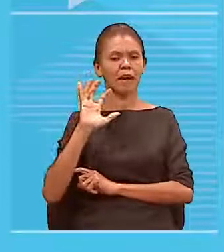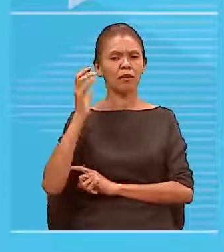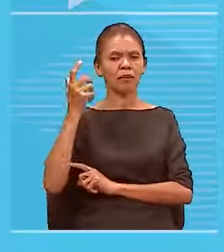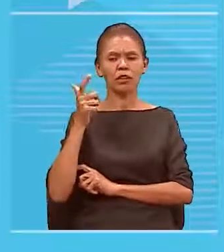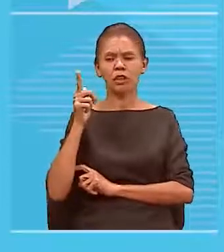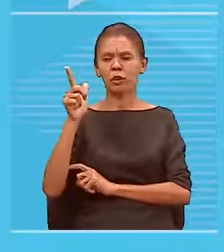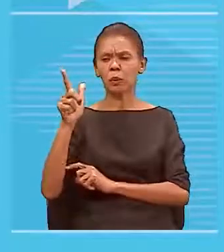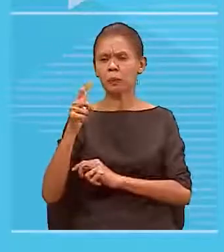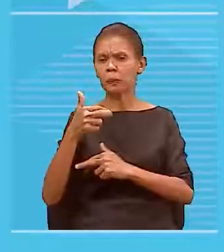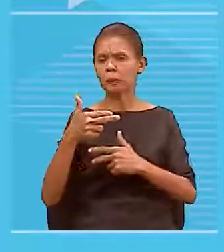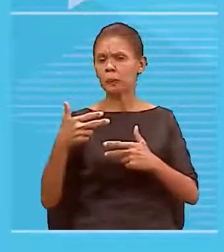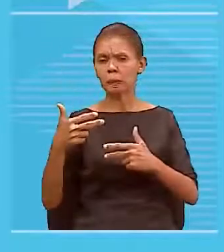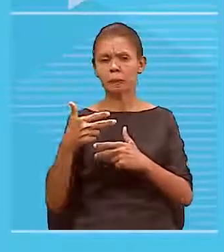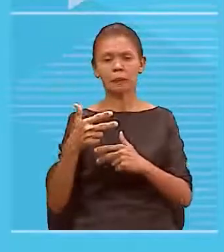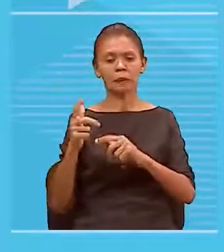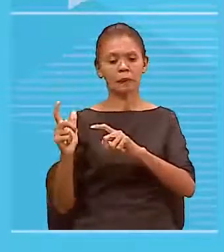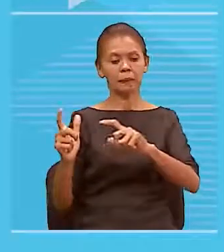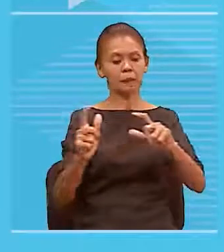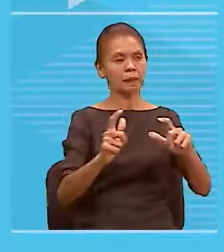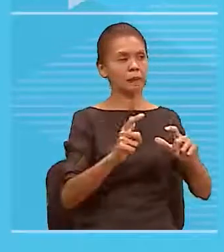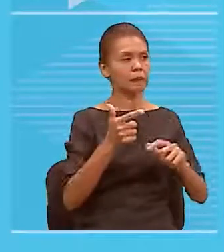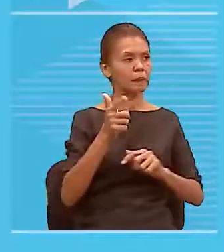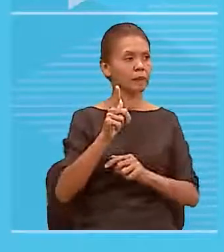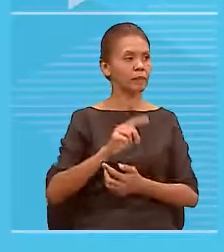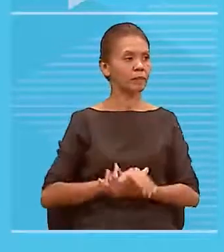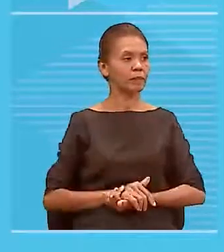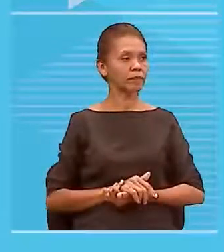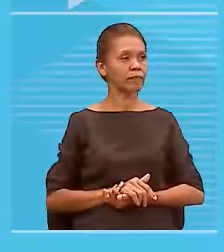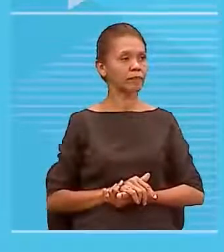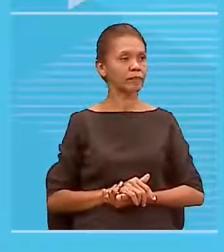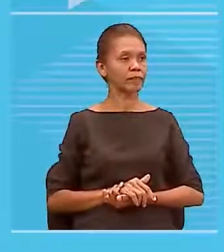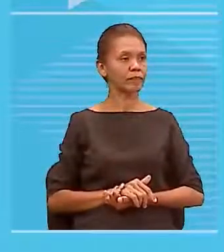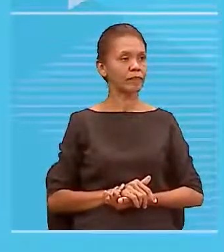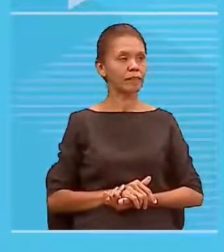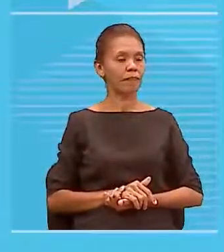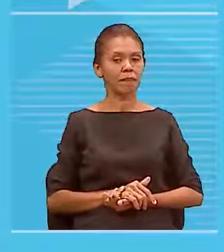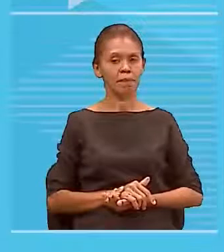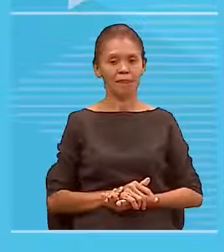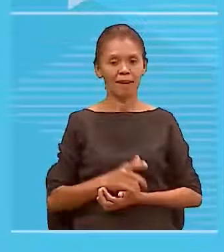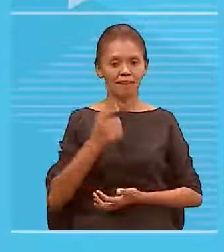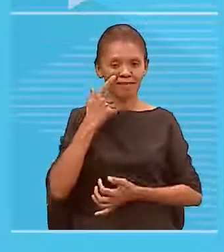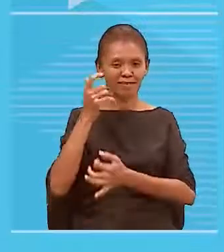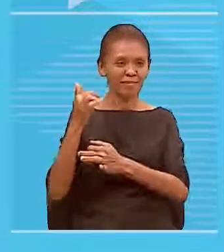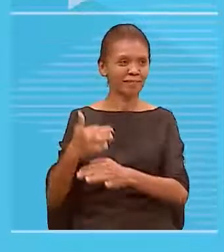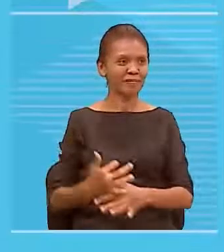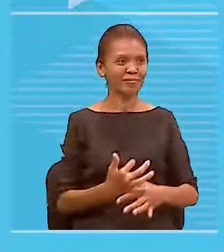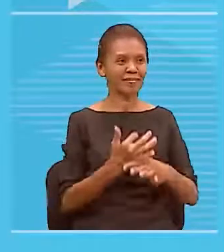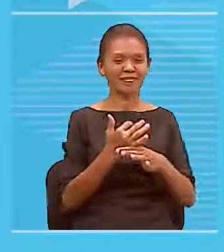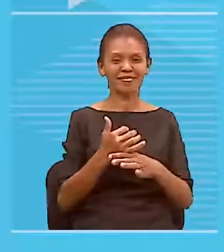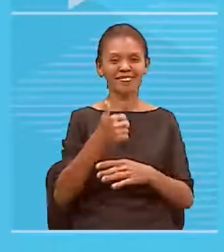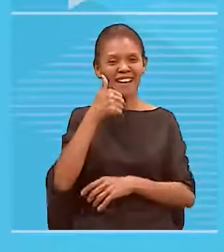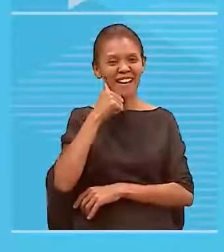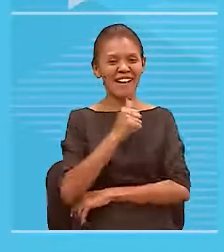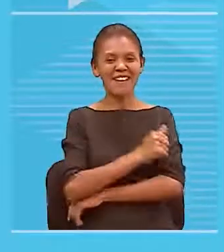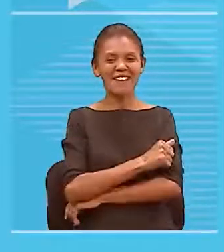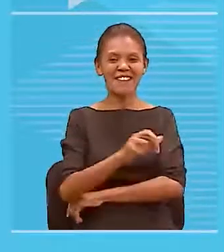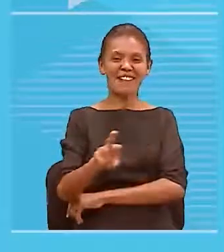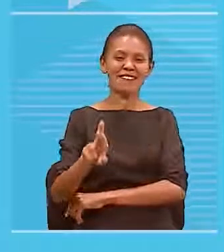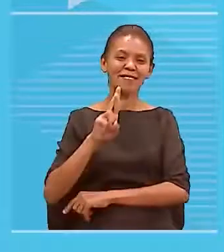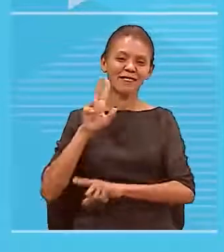Por enquanto é a letra b estou aí com a Adriana que me deu a letra b